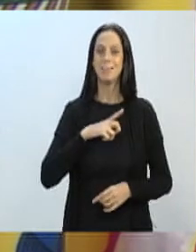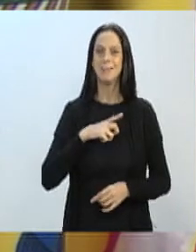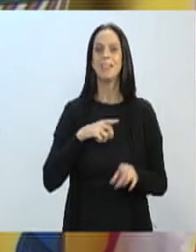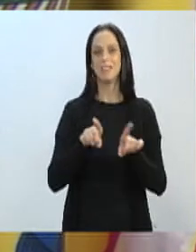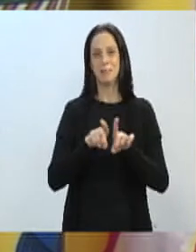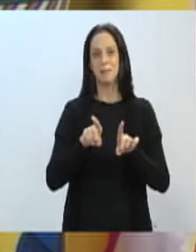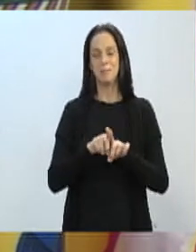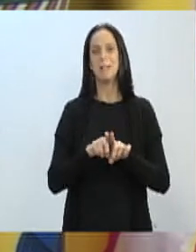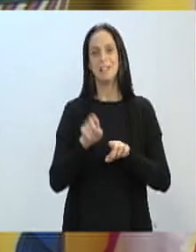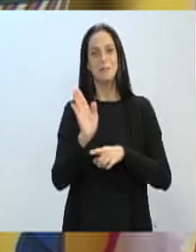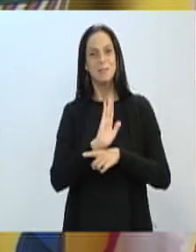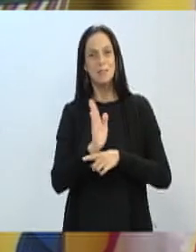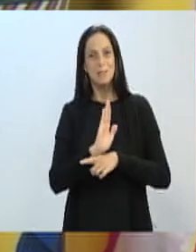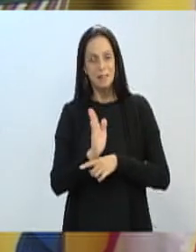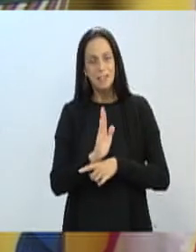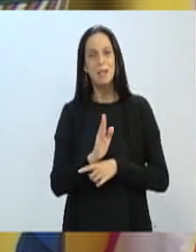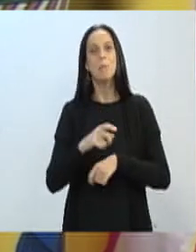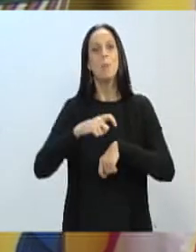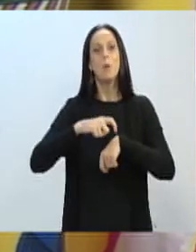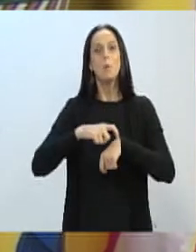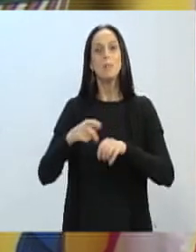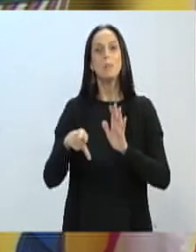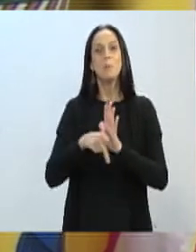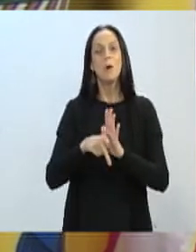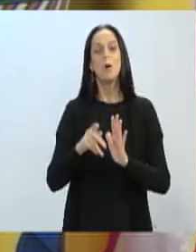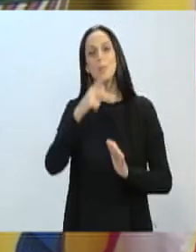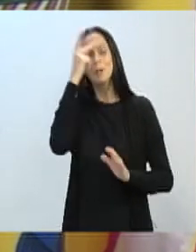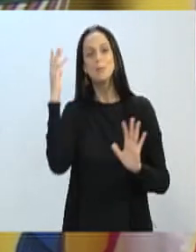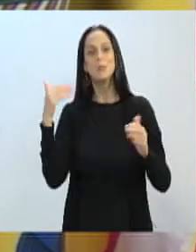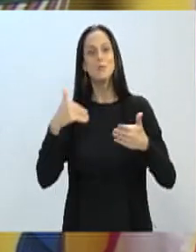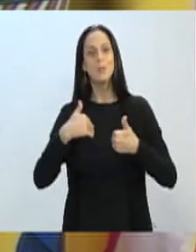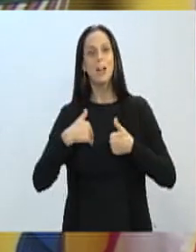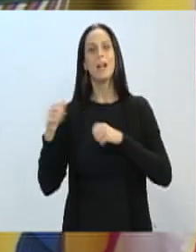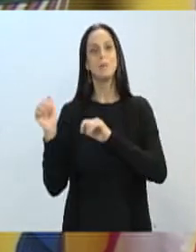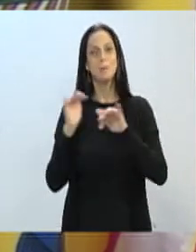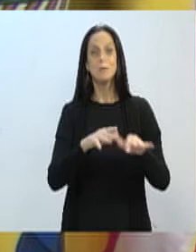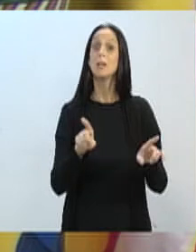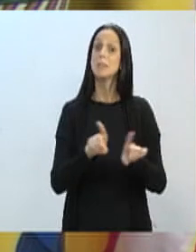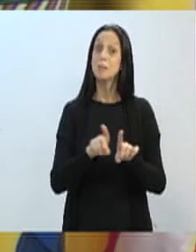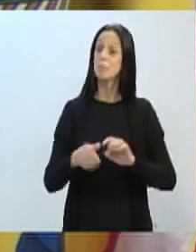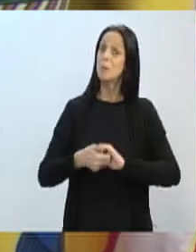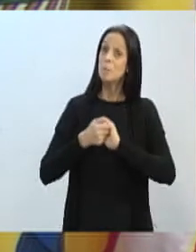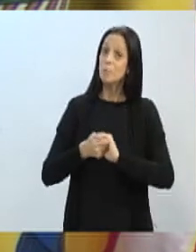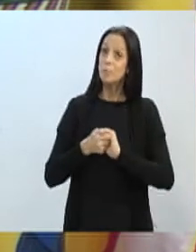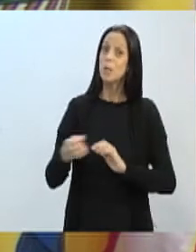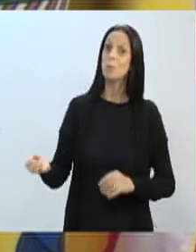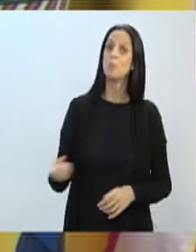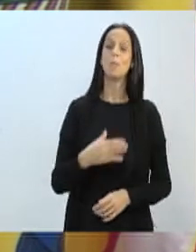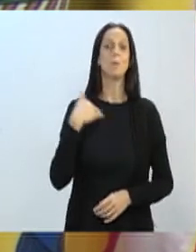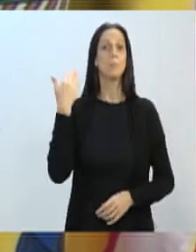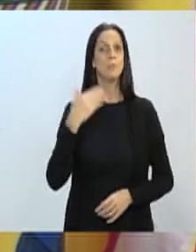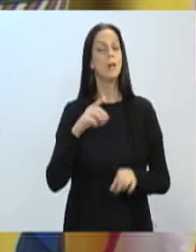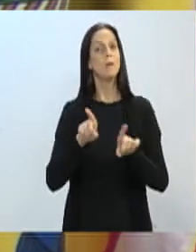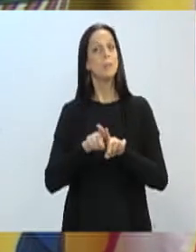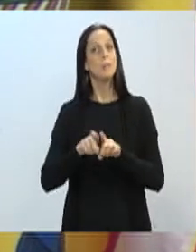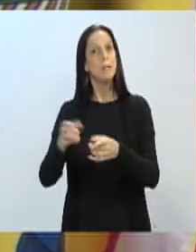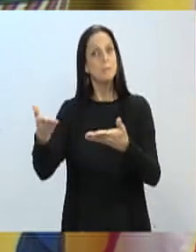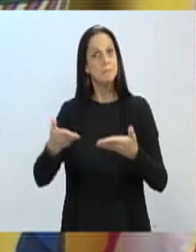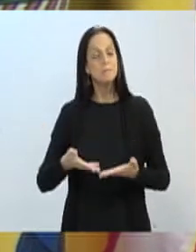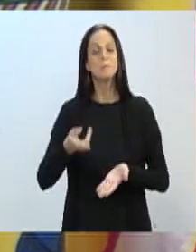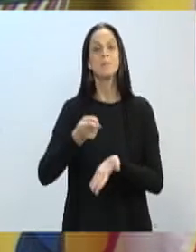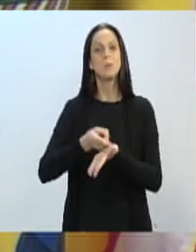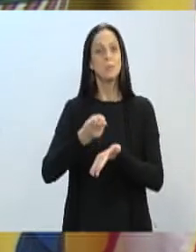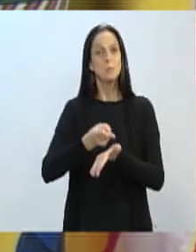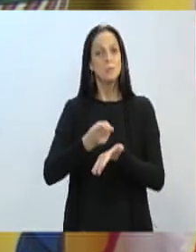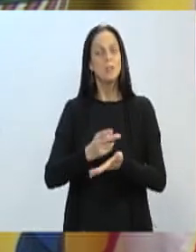neste sábado desejando muita felicidade aos novos advogados e advogadas convocando todos para continuarem fazendo